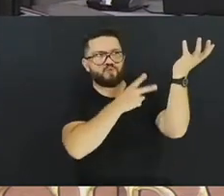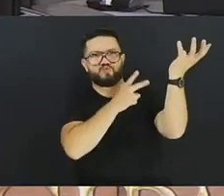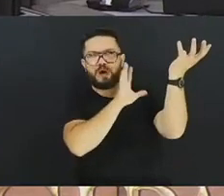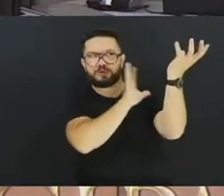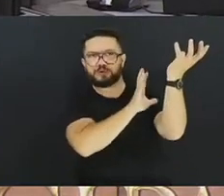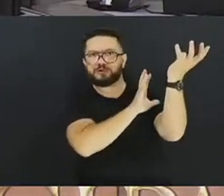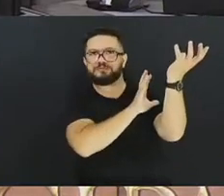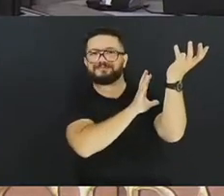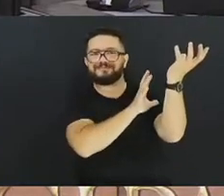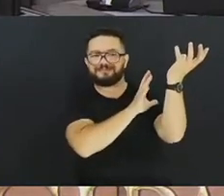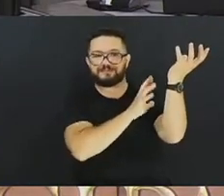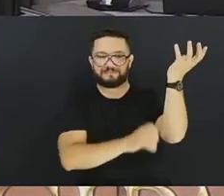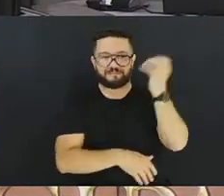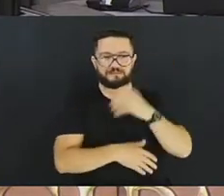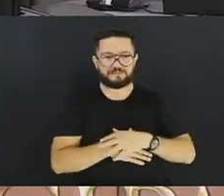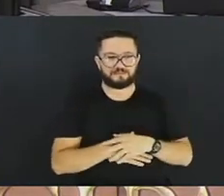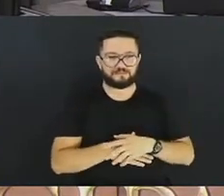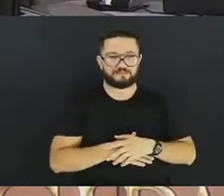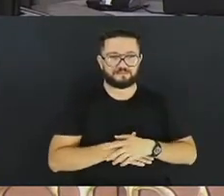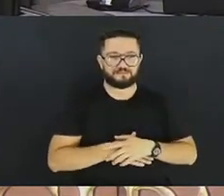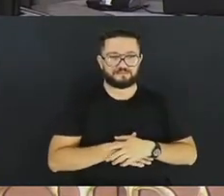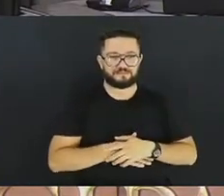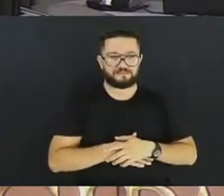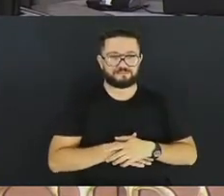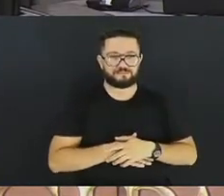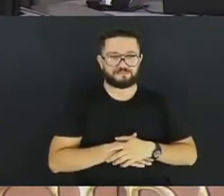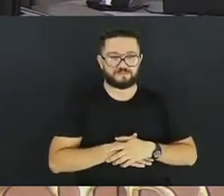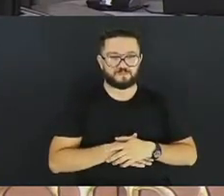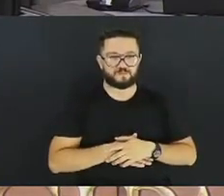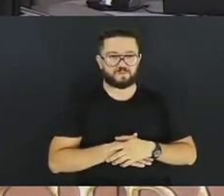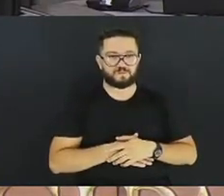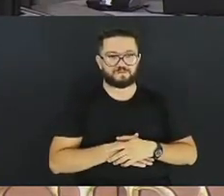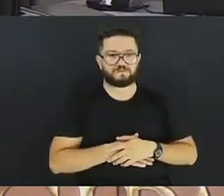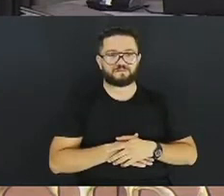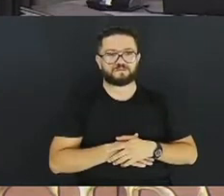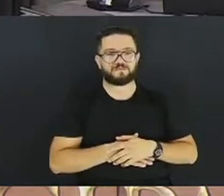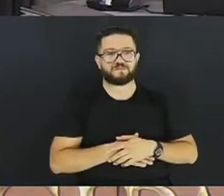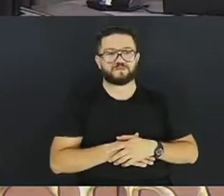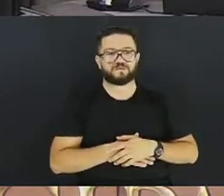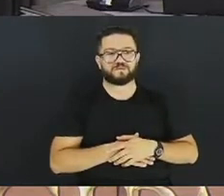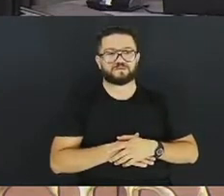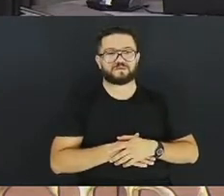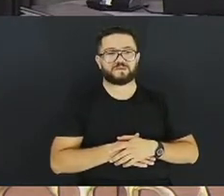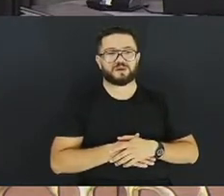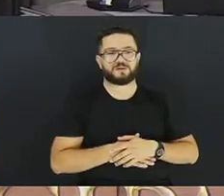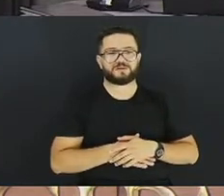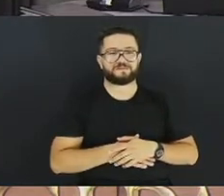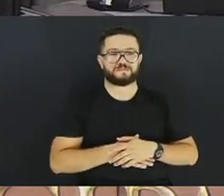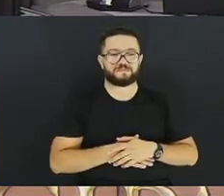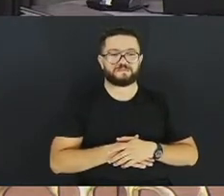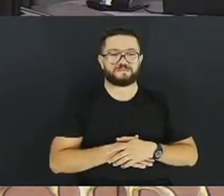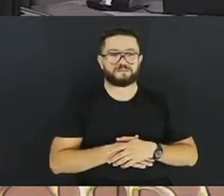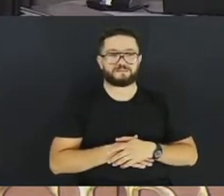certo? Então, quanto à produção ali. E aqui, quanto a dar recado ao